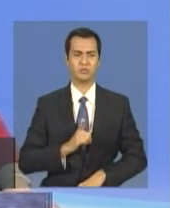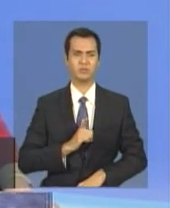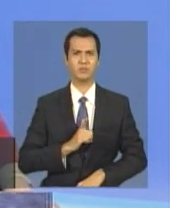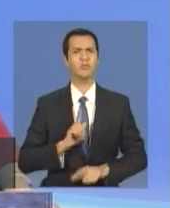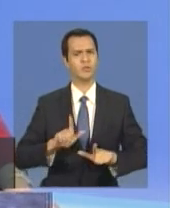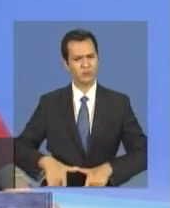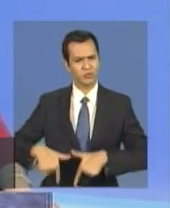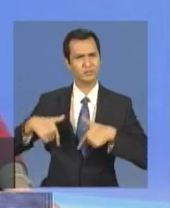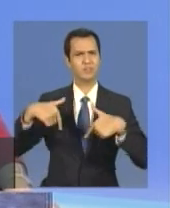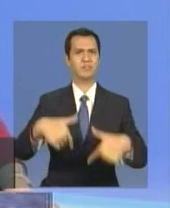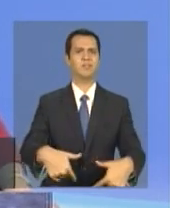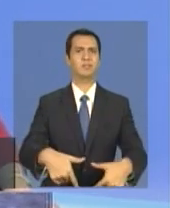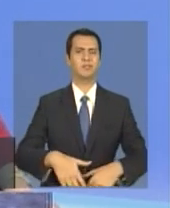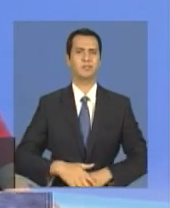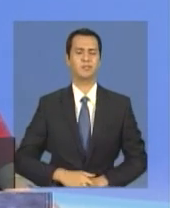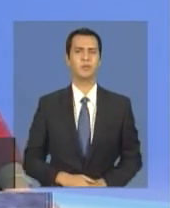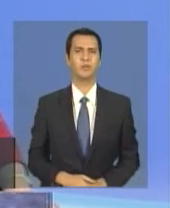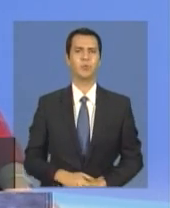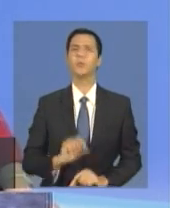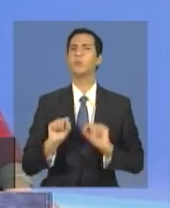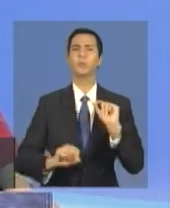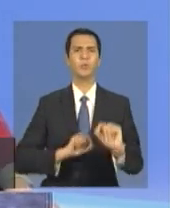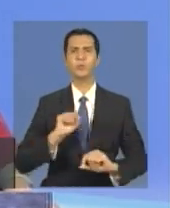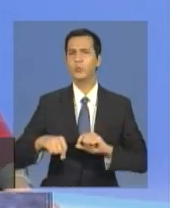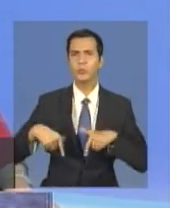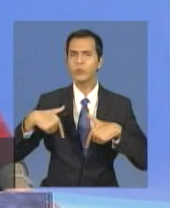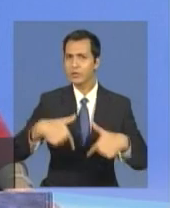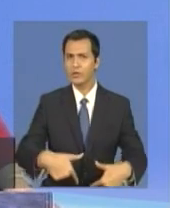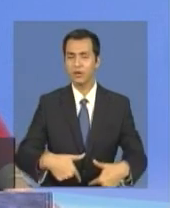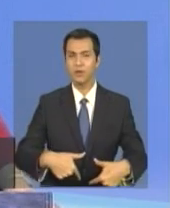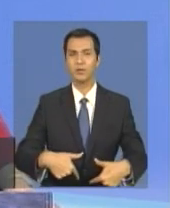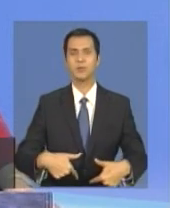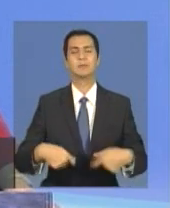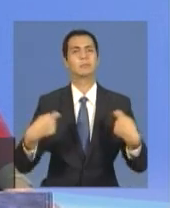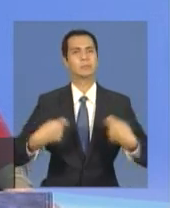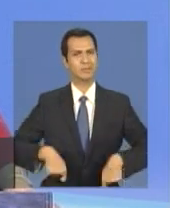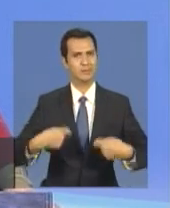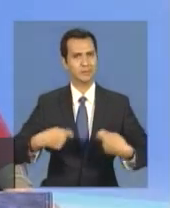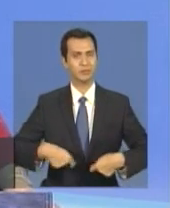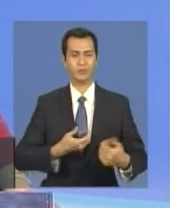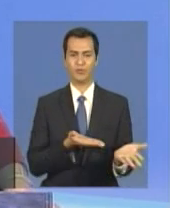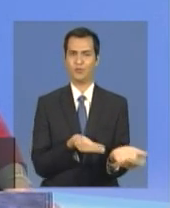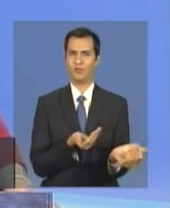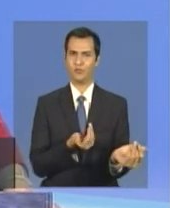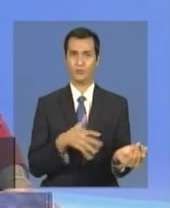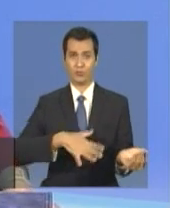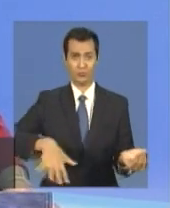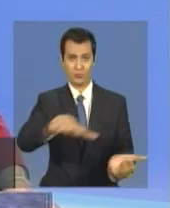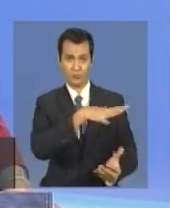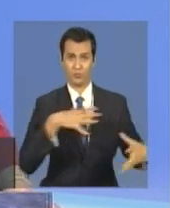um grande desafio, que é transformar a sua juventude,